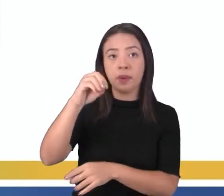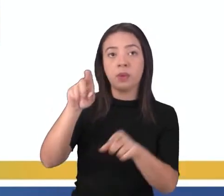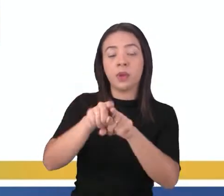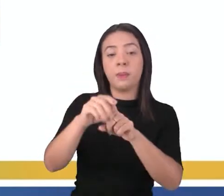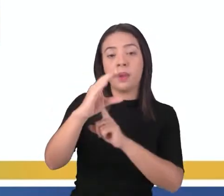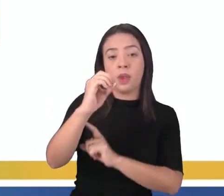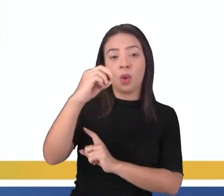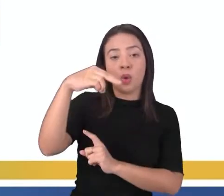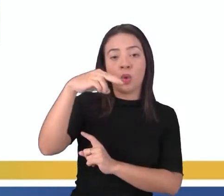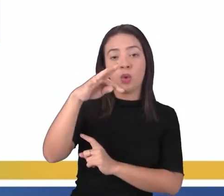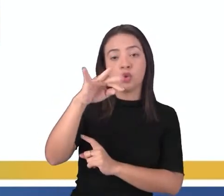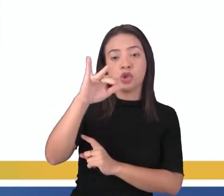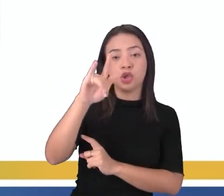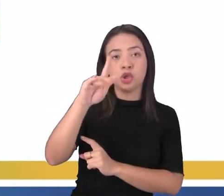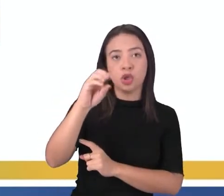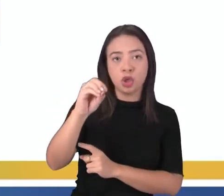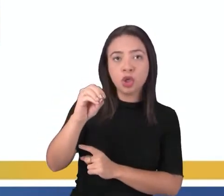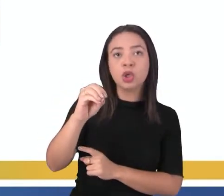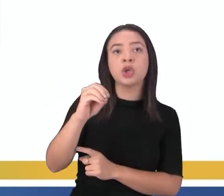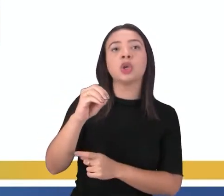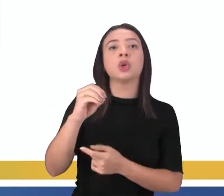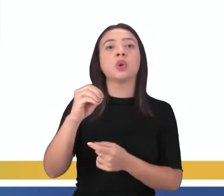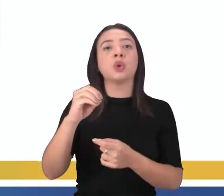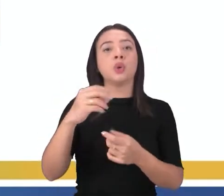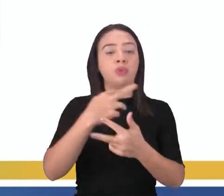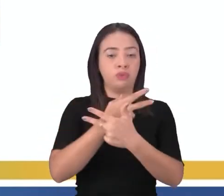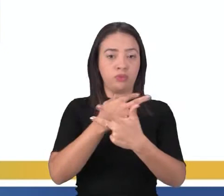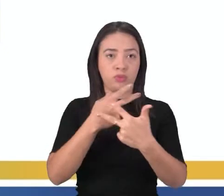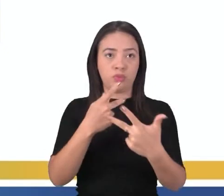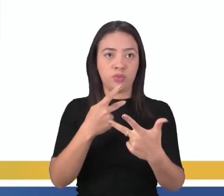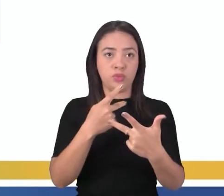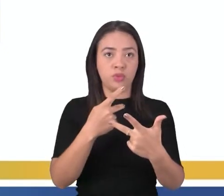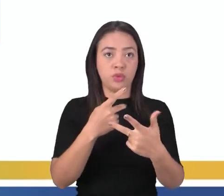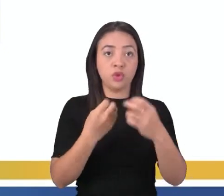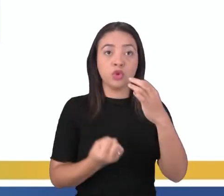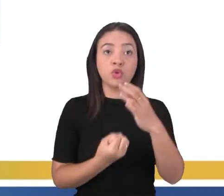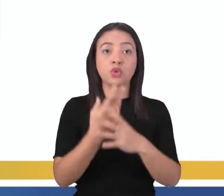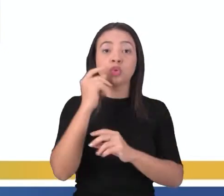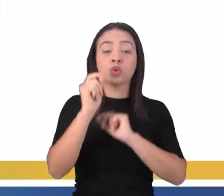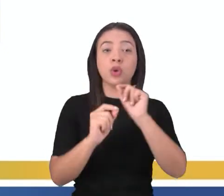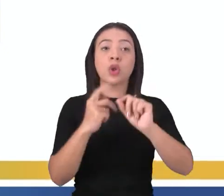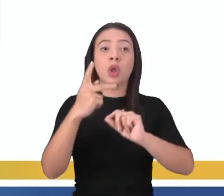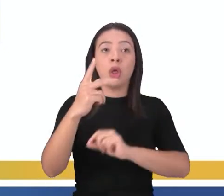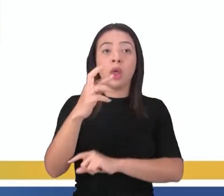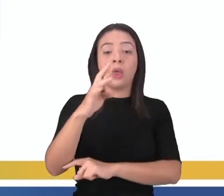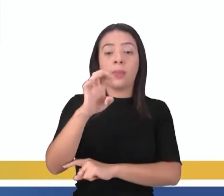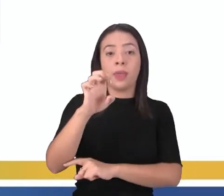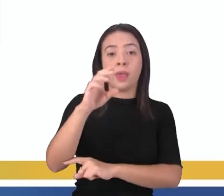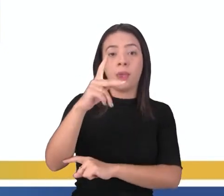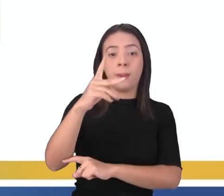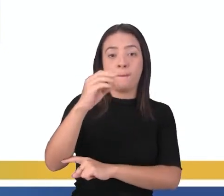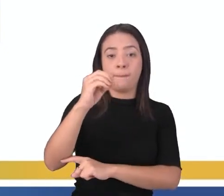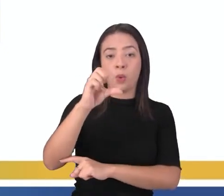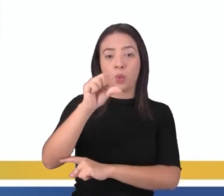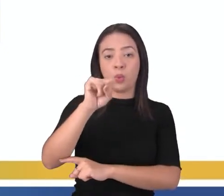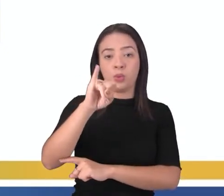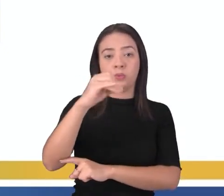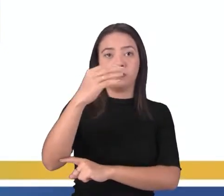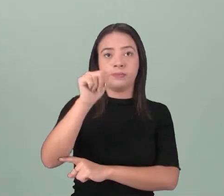conosco e convosco, elas resultam da junção de preposição, que é o com, e os pronomes mim, ti, nós e